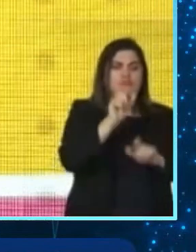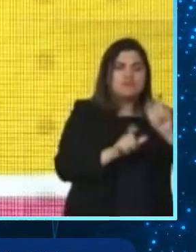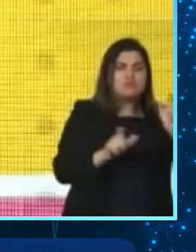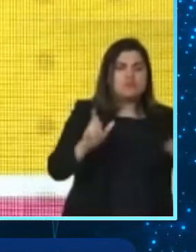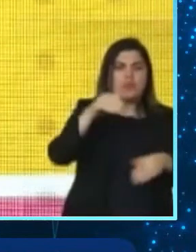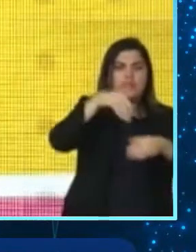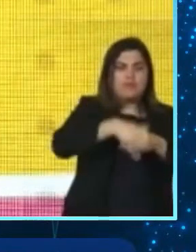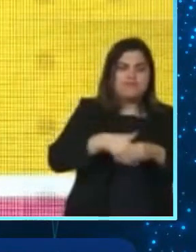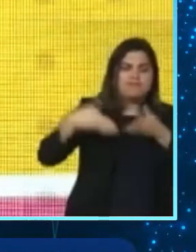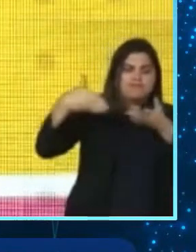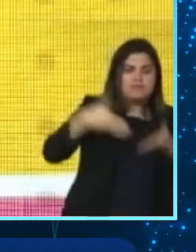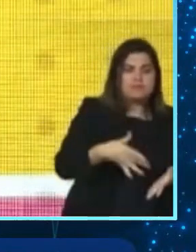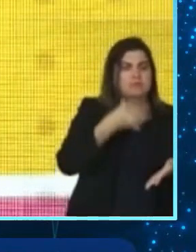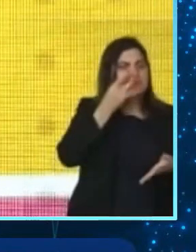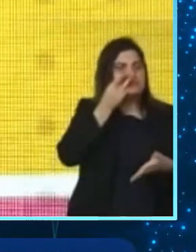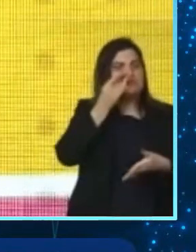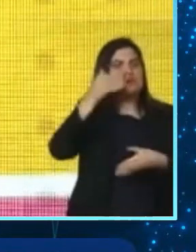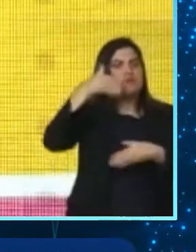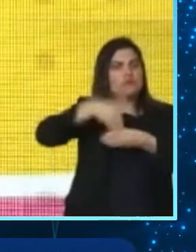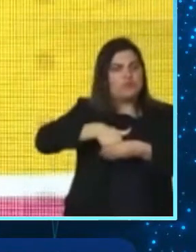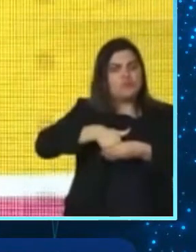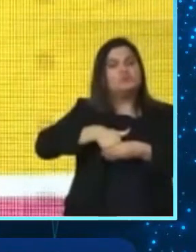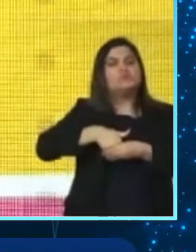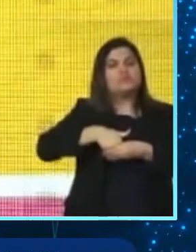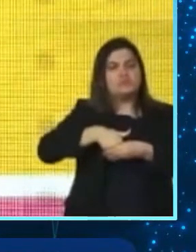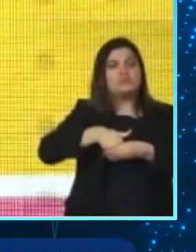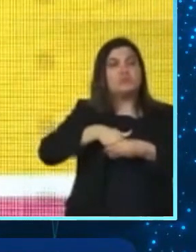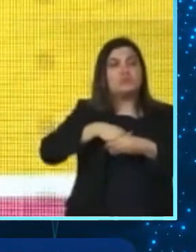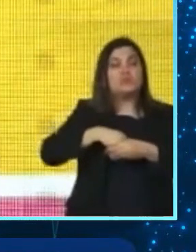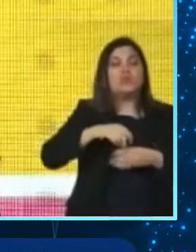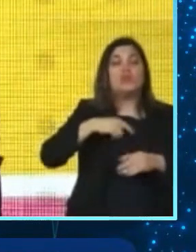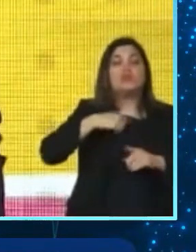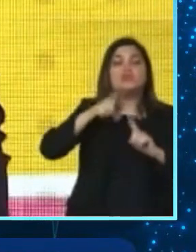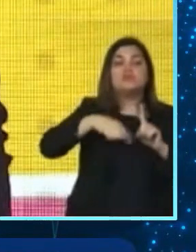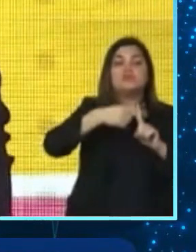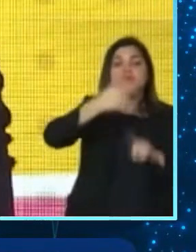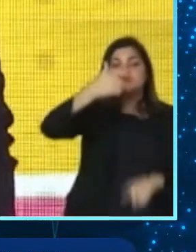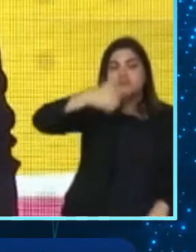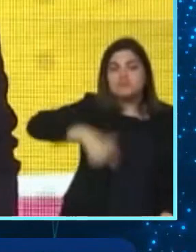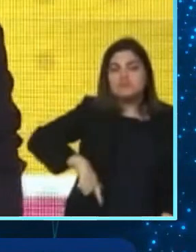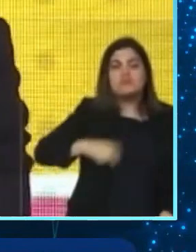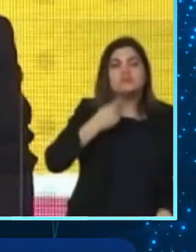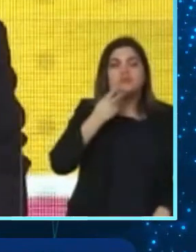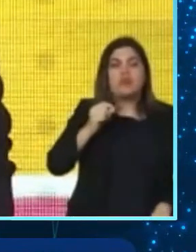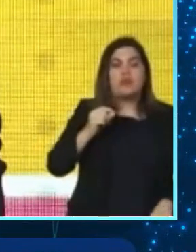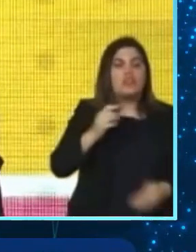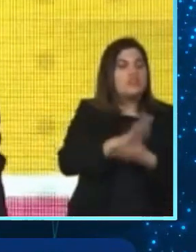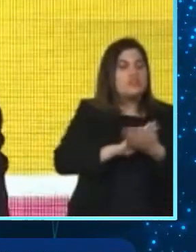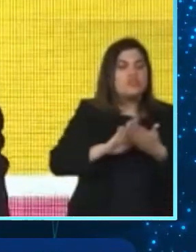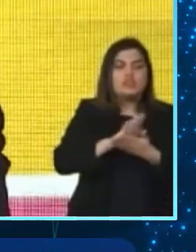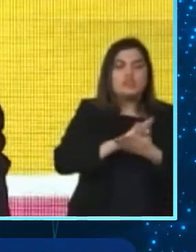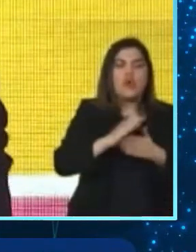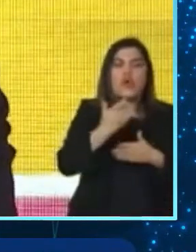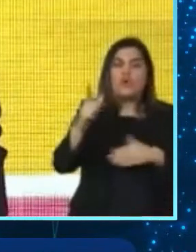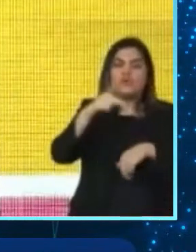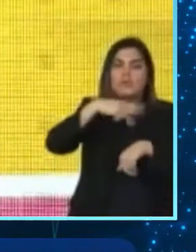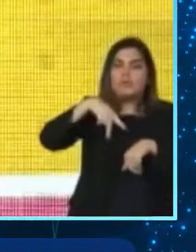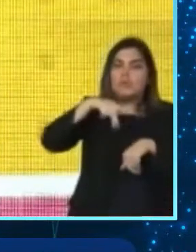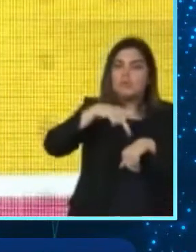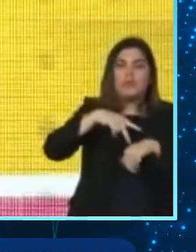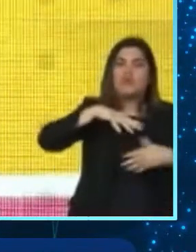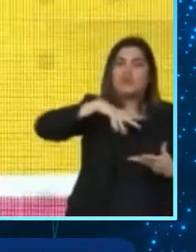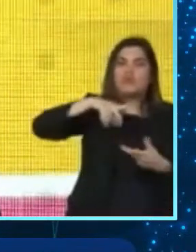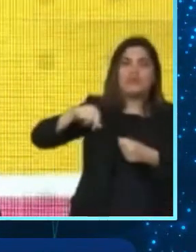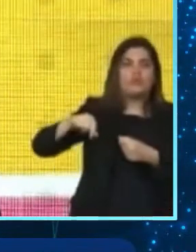foi exatamente um senador vítima de injustiça nessa legislatura. Foi tudo feito contra ele e o presidente do